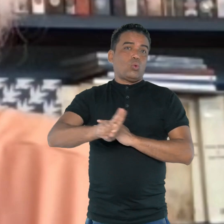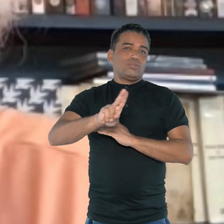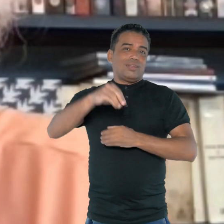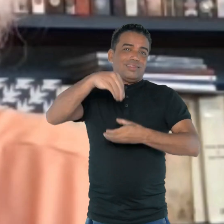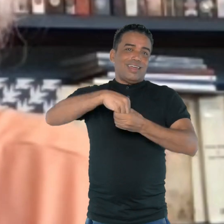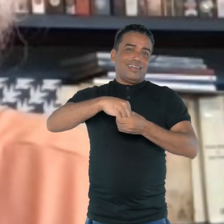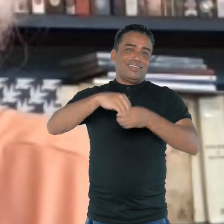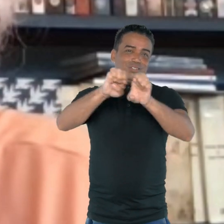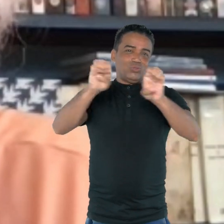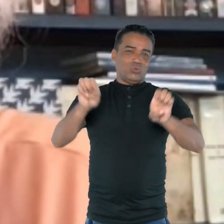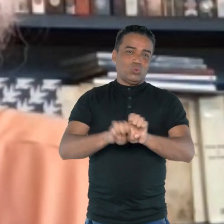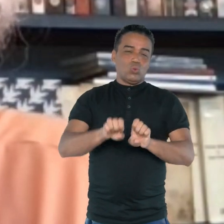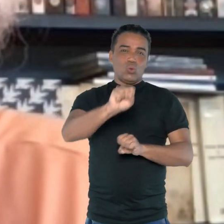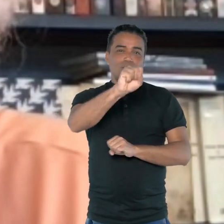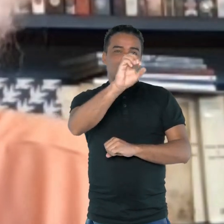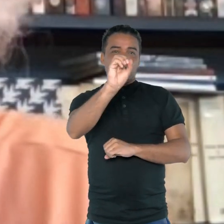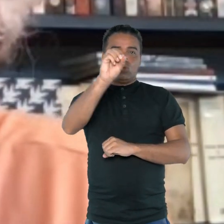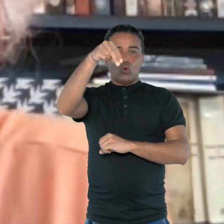aí